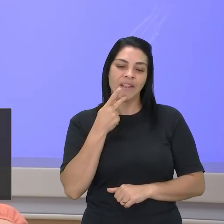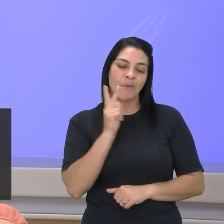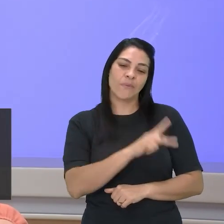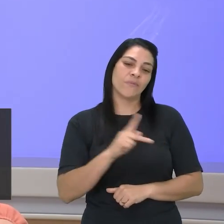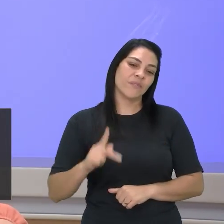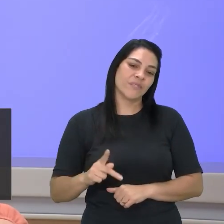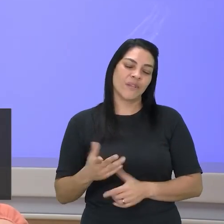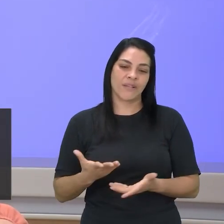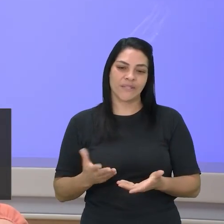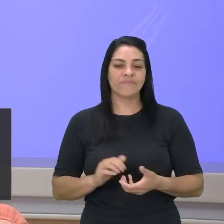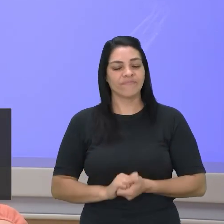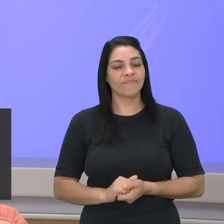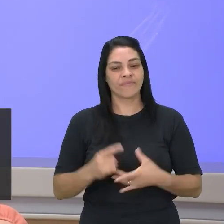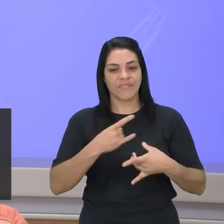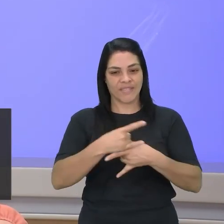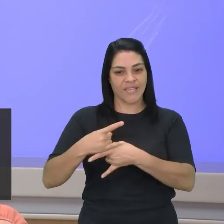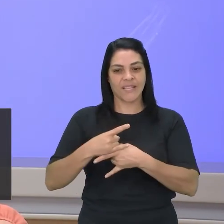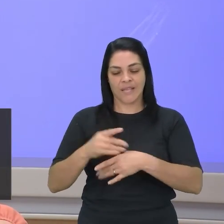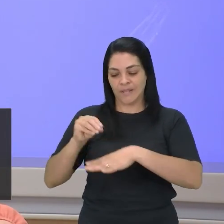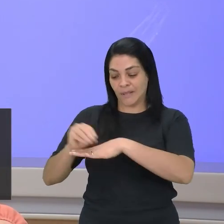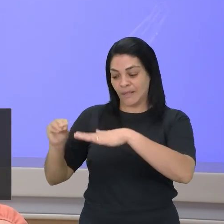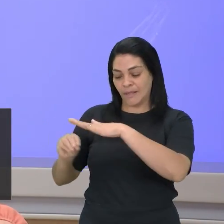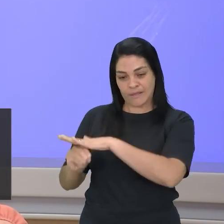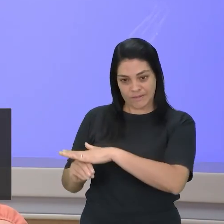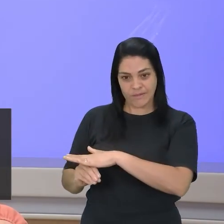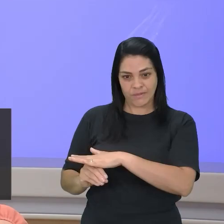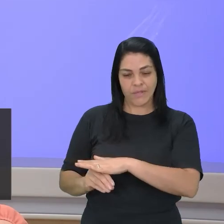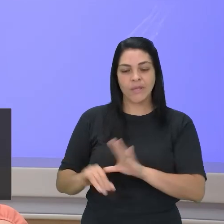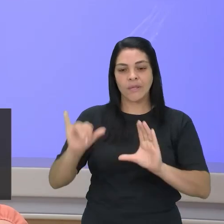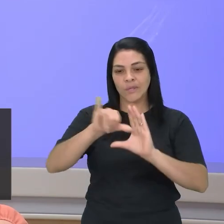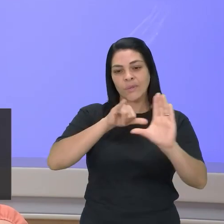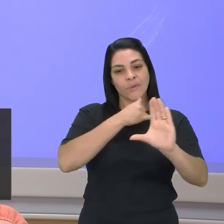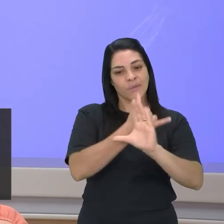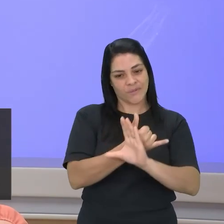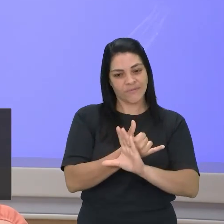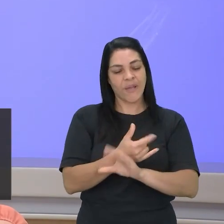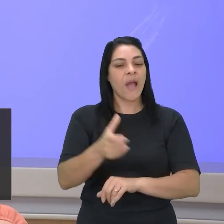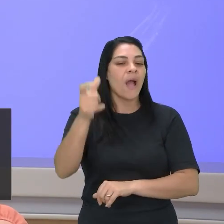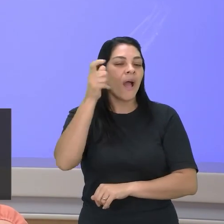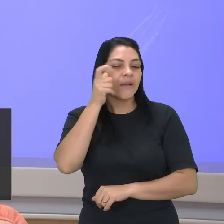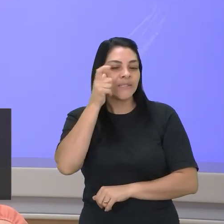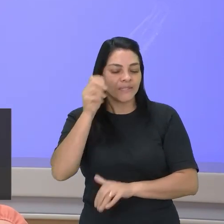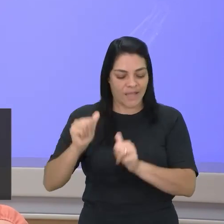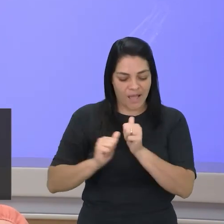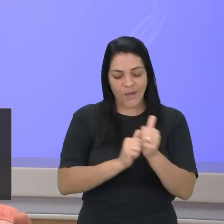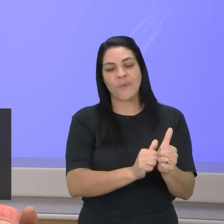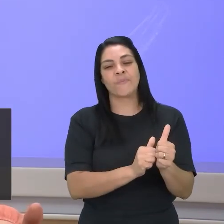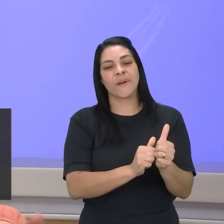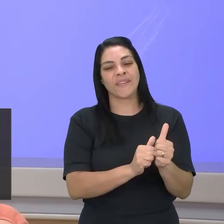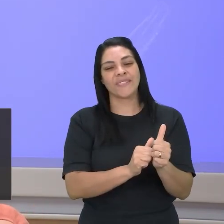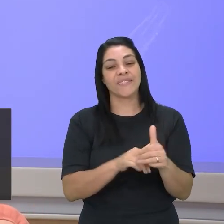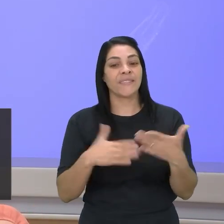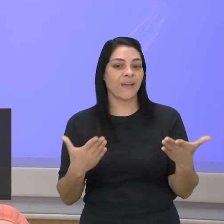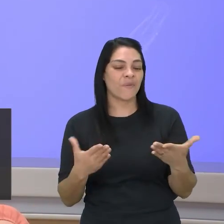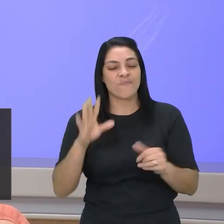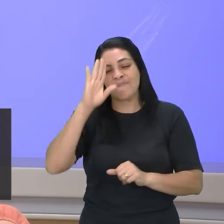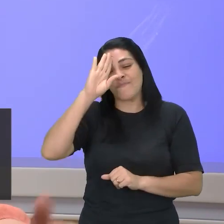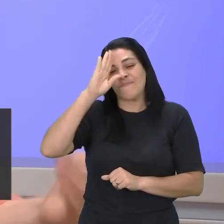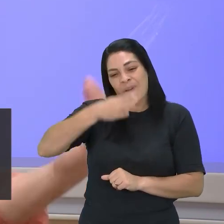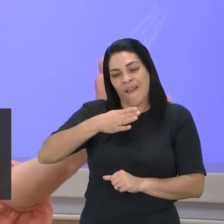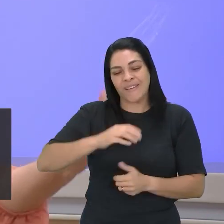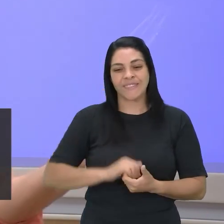professor, professora, essa live ficará no repositório e no YouTube. Assistam, acompanhem e,